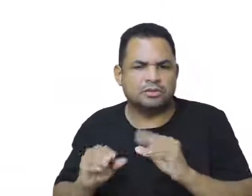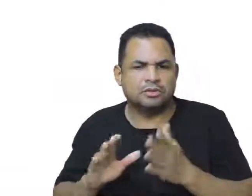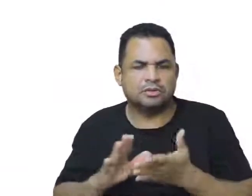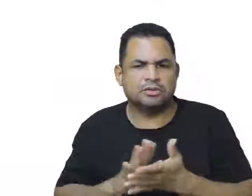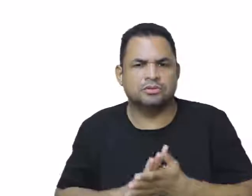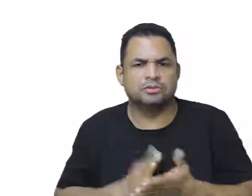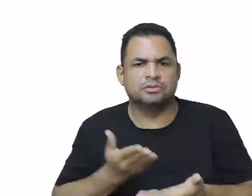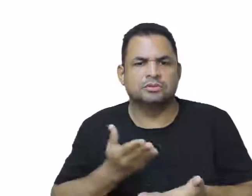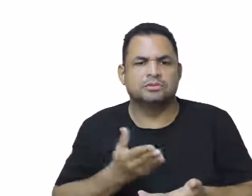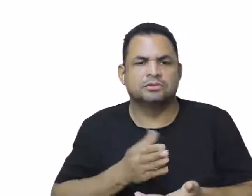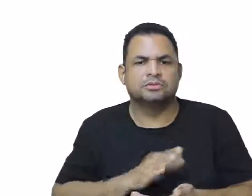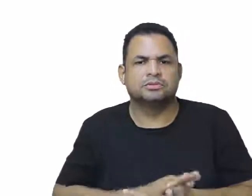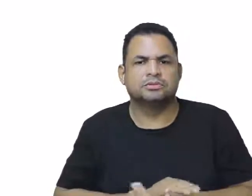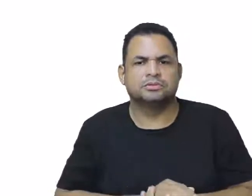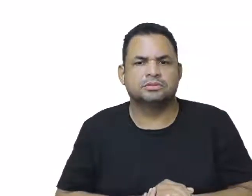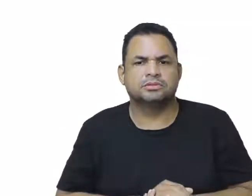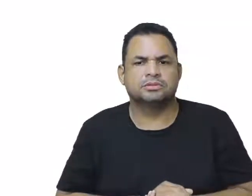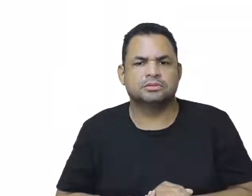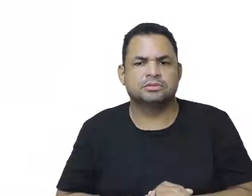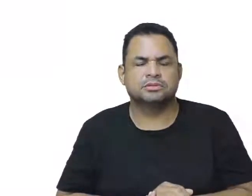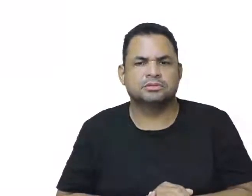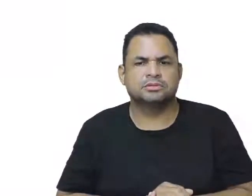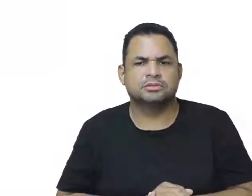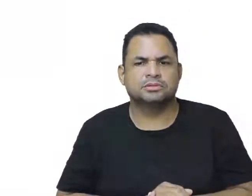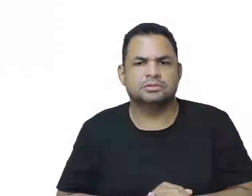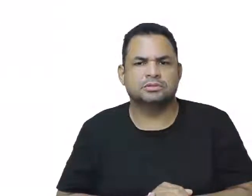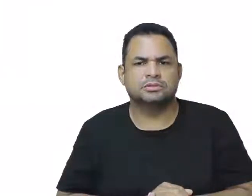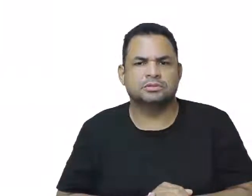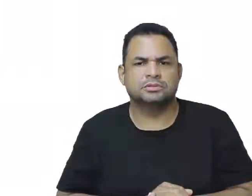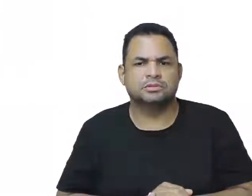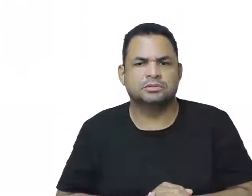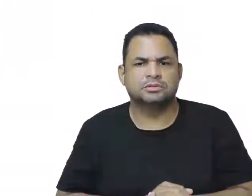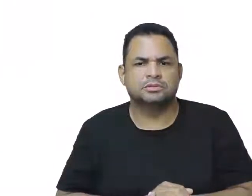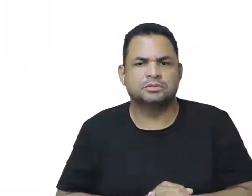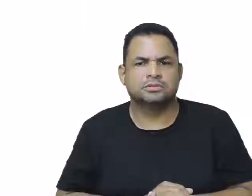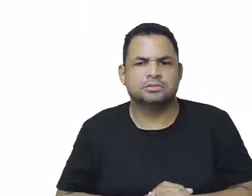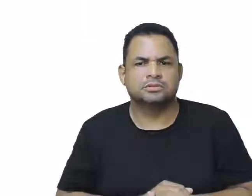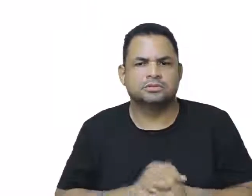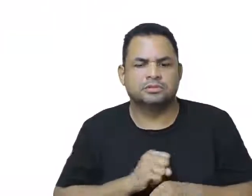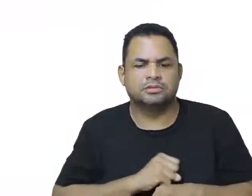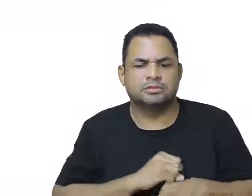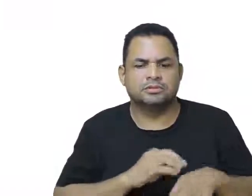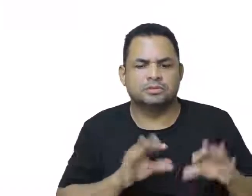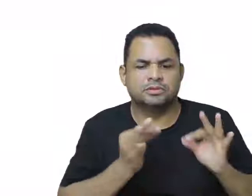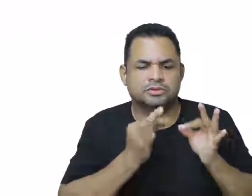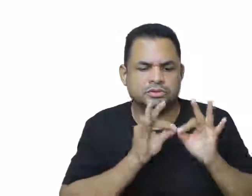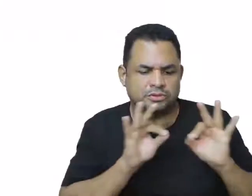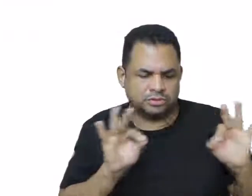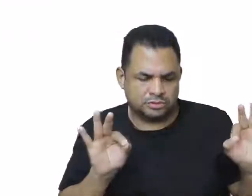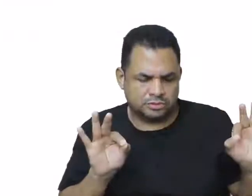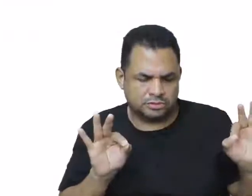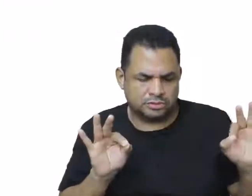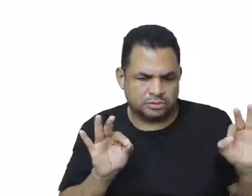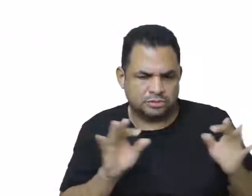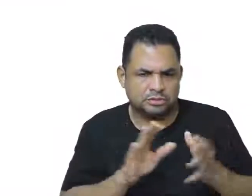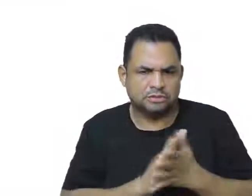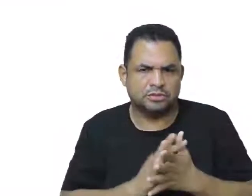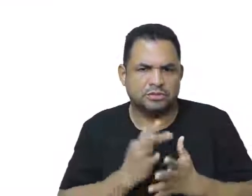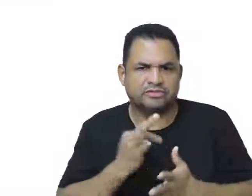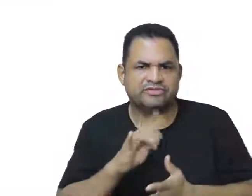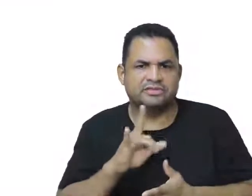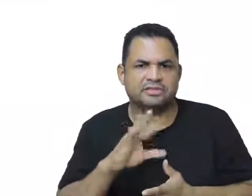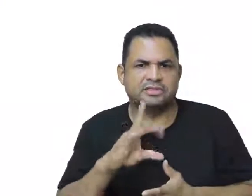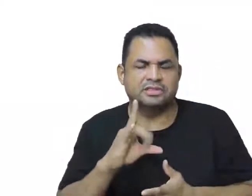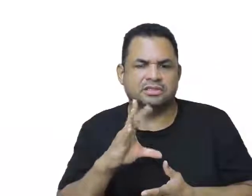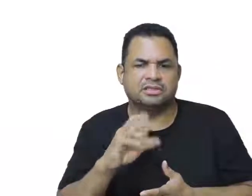Nós falamos sobre a questão da difusão simples, a difusão facilitada. Lembra que a gente